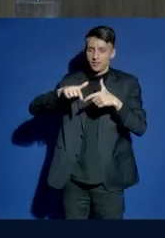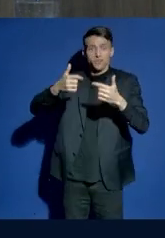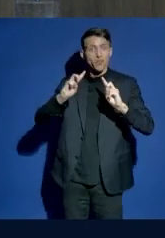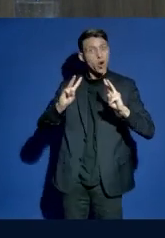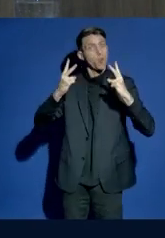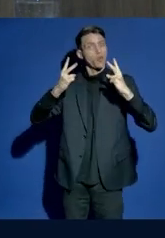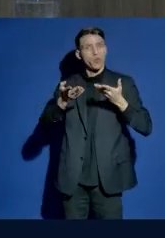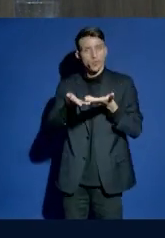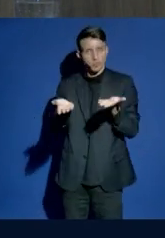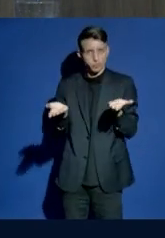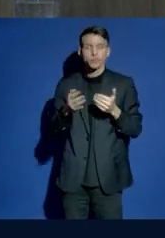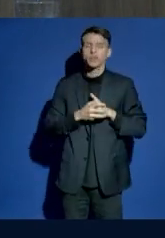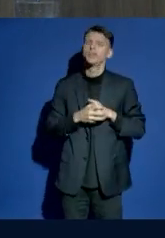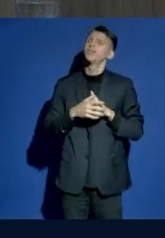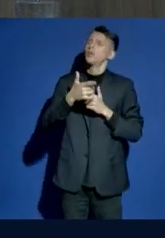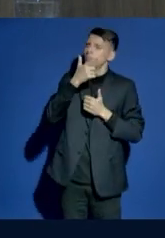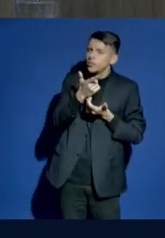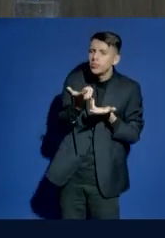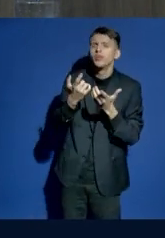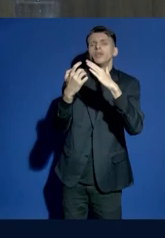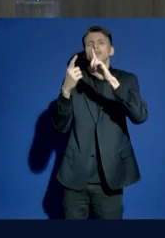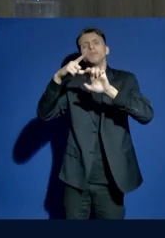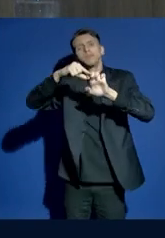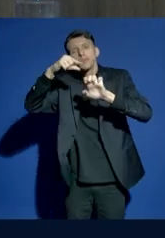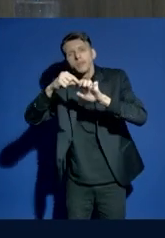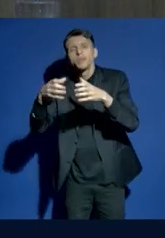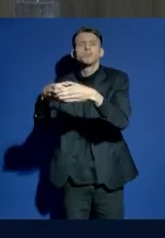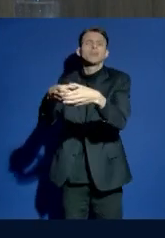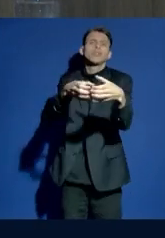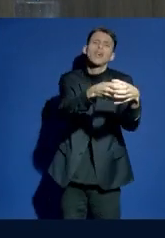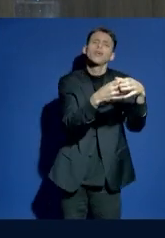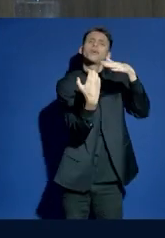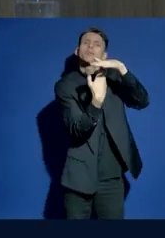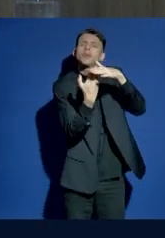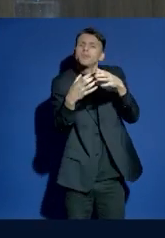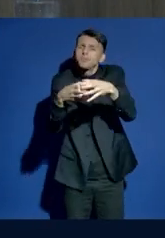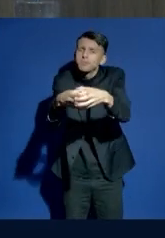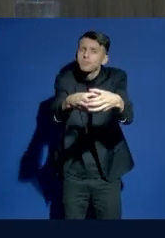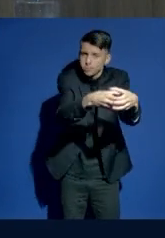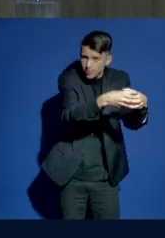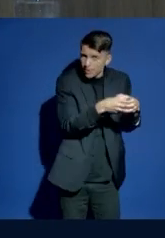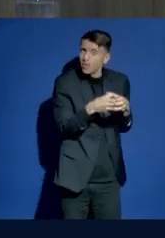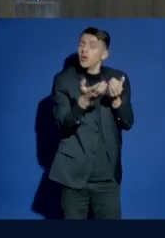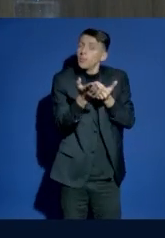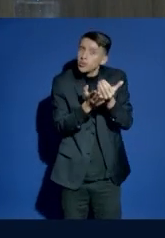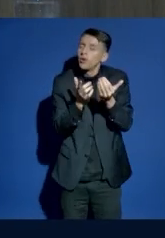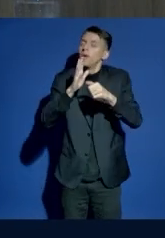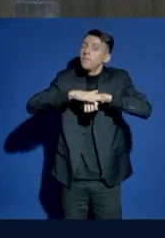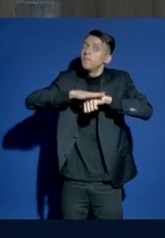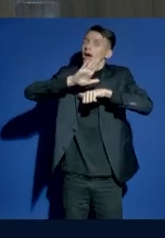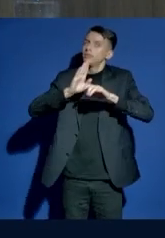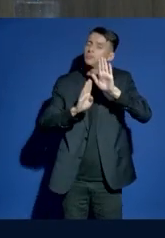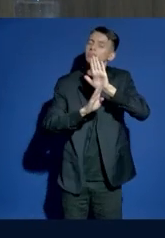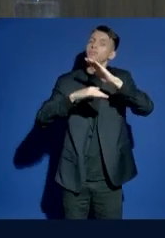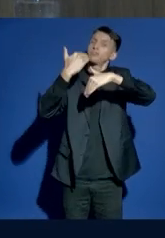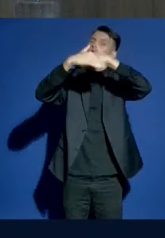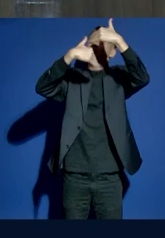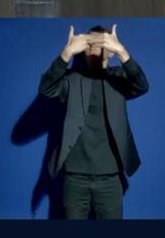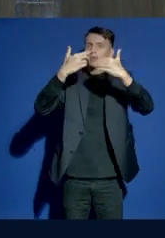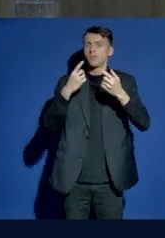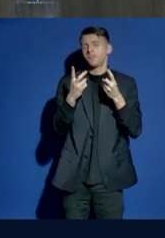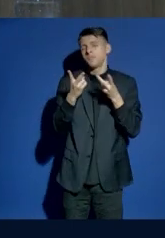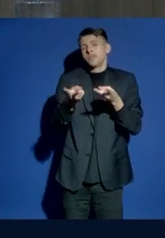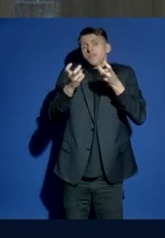veio um desenvolvimento de pequenos comércios, pequenas indústrias, setor de serviços, aumento do fluxo nas cidades onde a gente está presente. Então, a gente